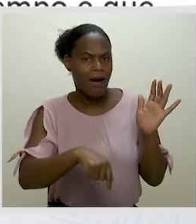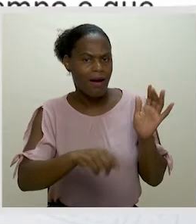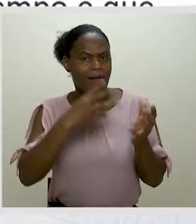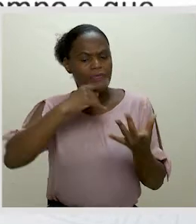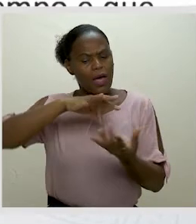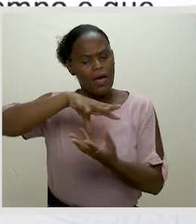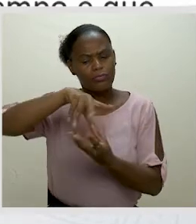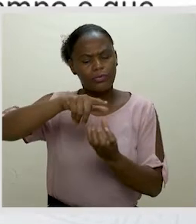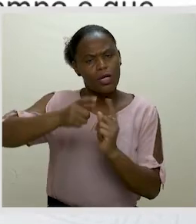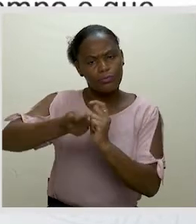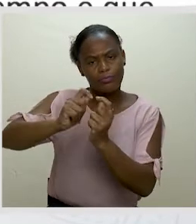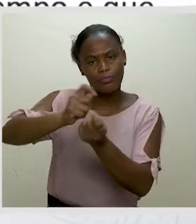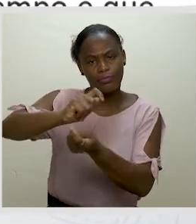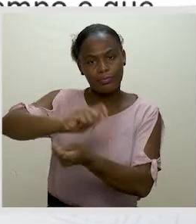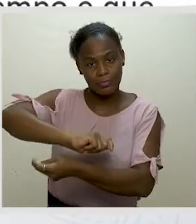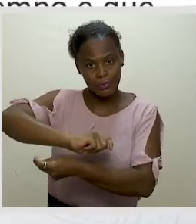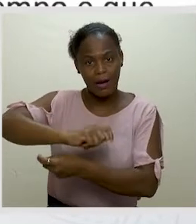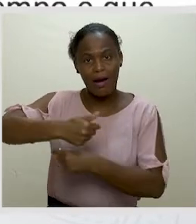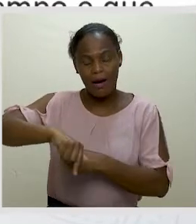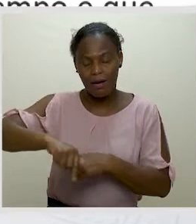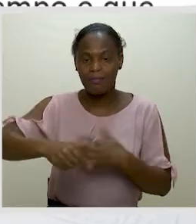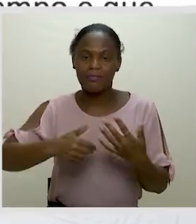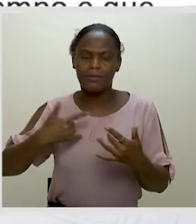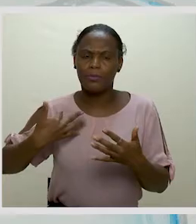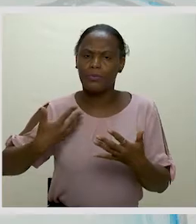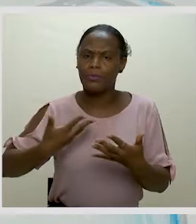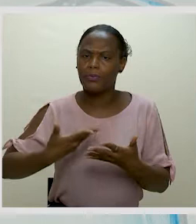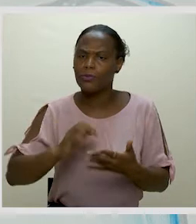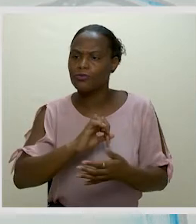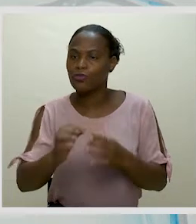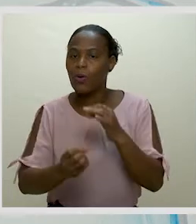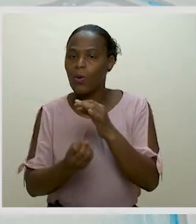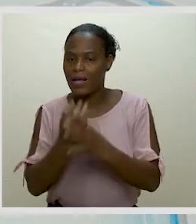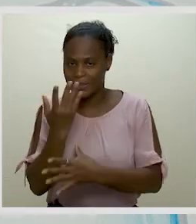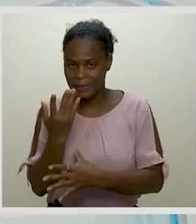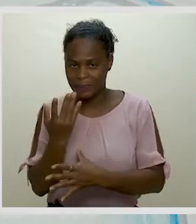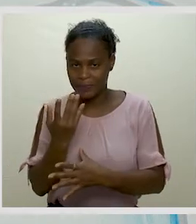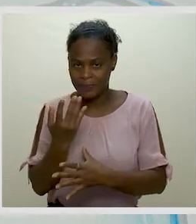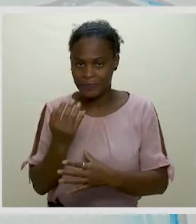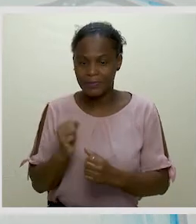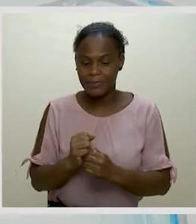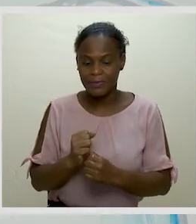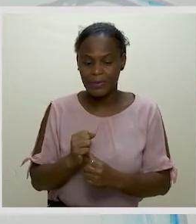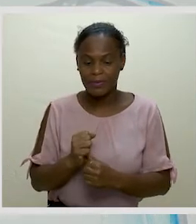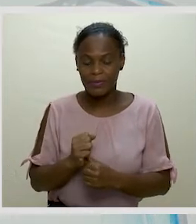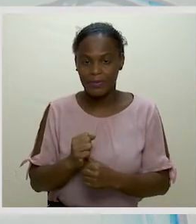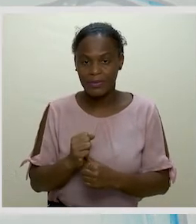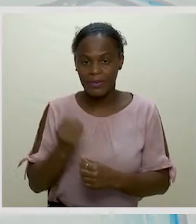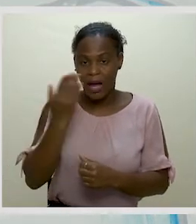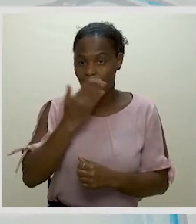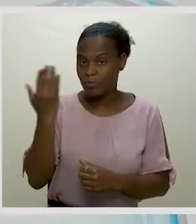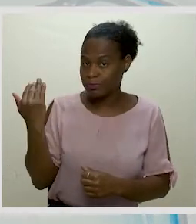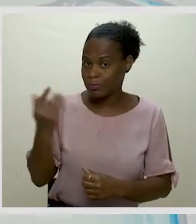vem sofrendo transformações, mudanças, desde a sua origem. Nós